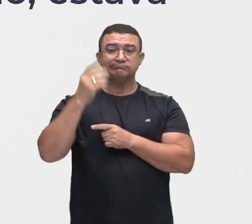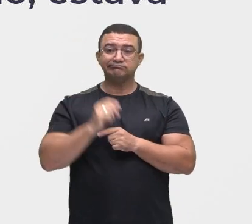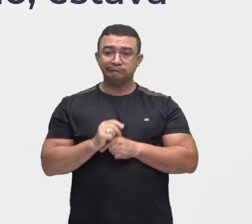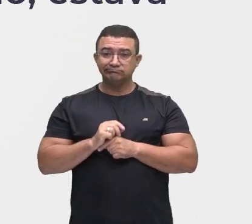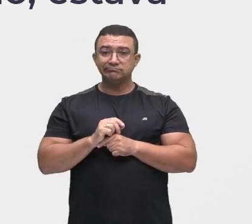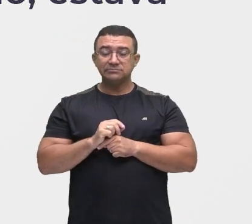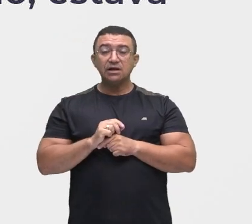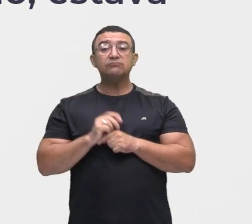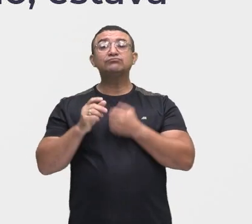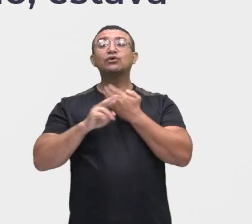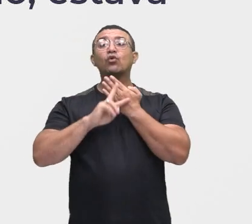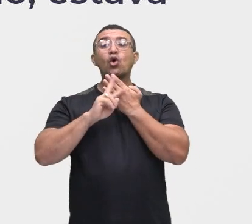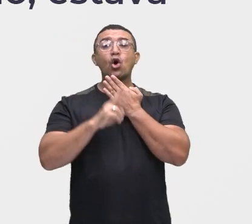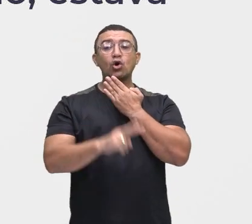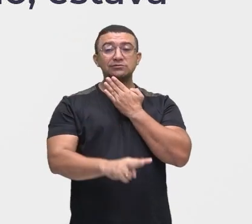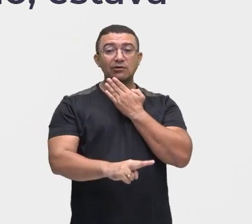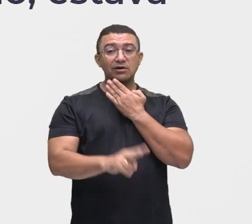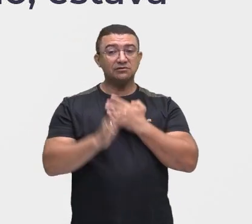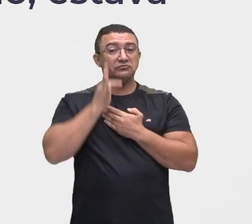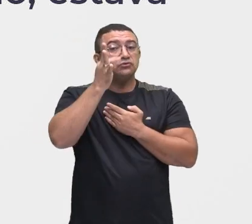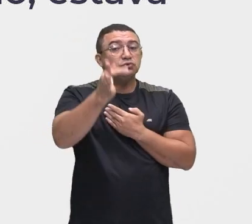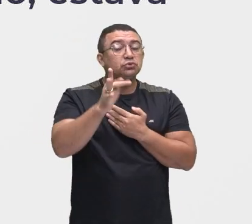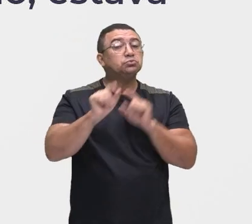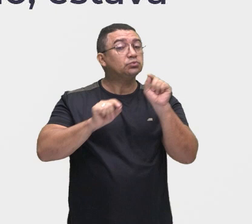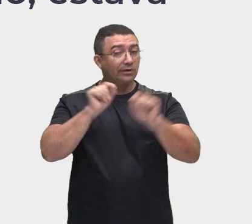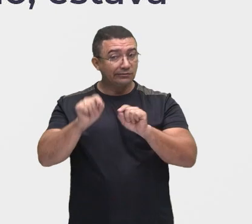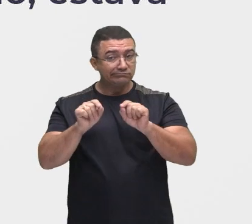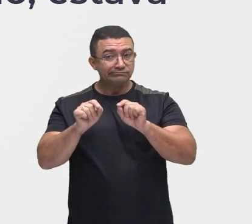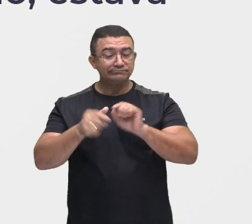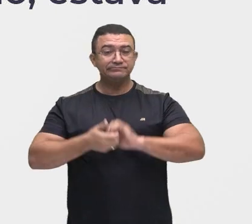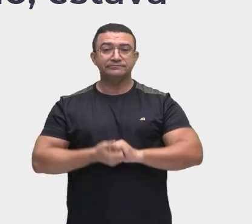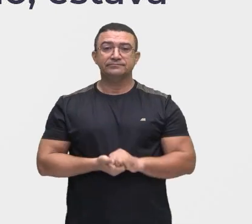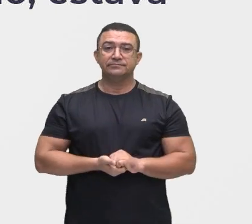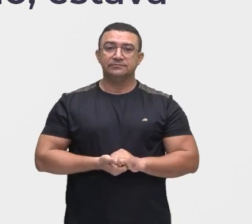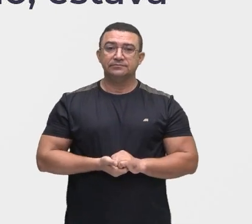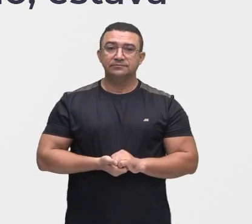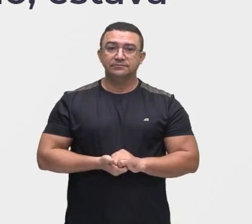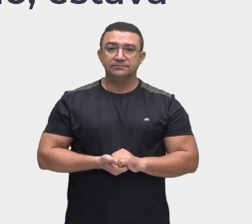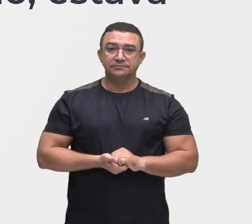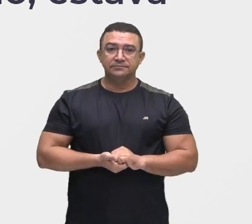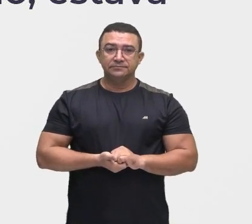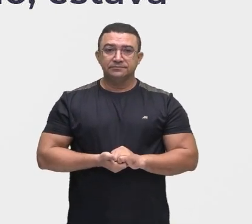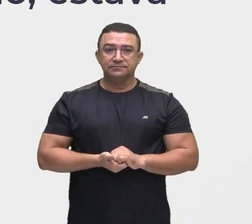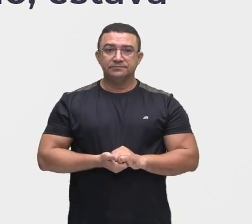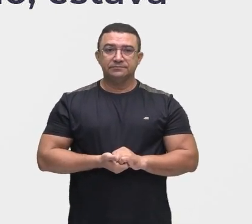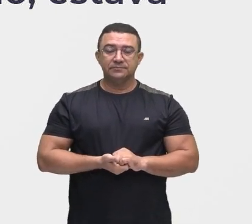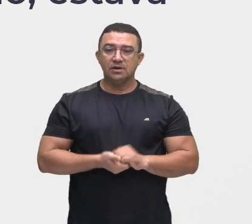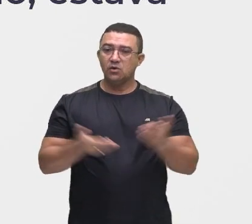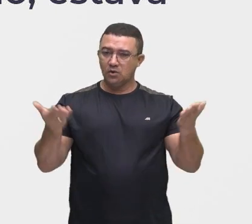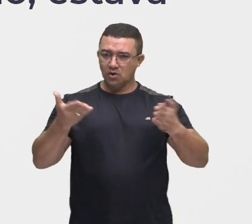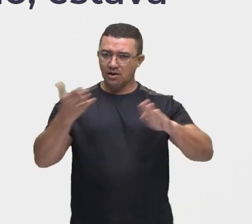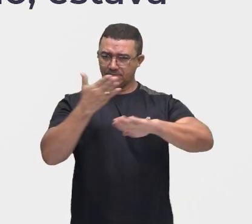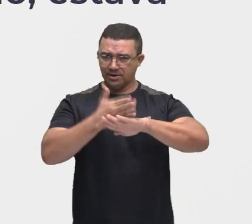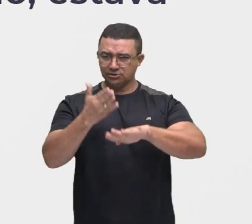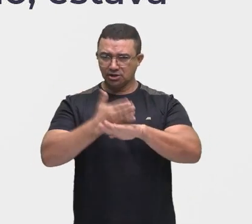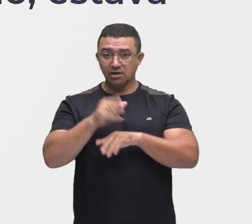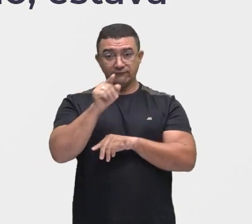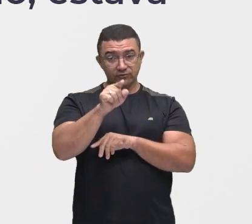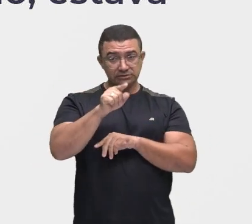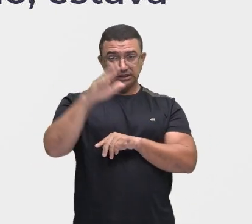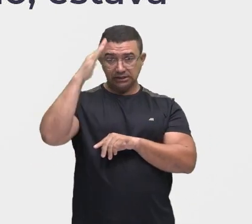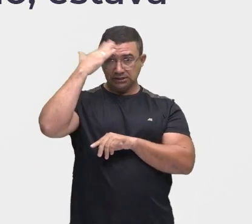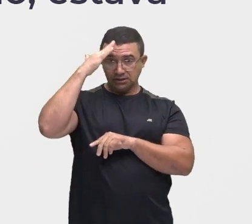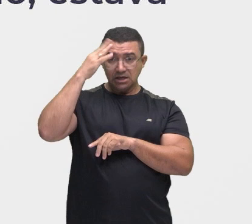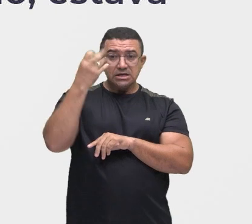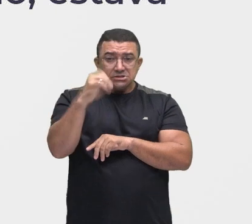uma consequência, você não aprende, correto? Então, vamos assim. Vamos praticar para você compreender. Mesmo